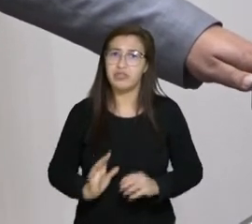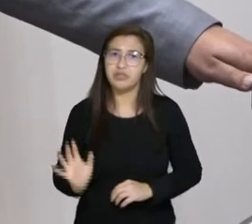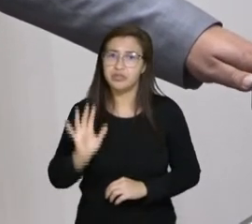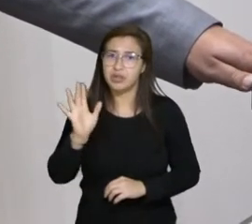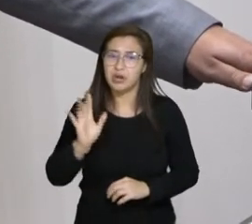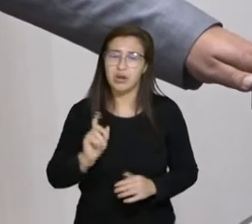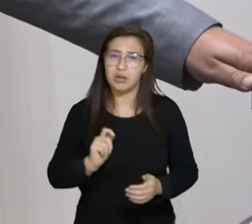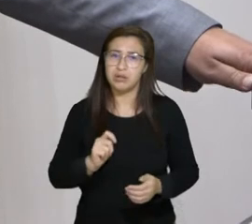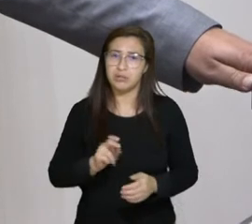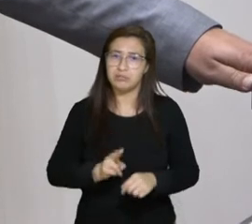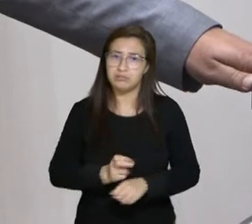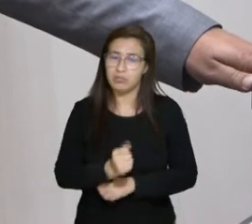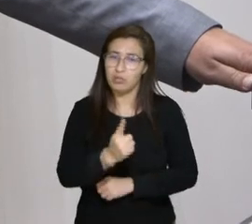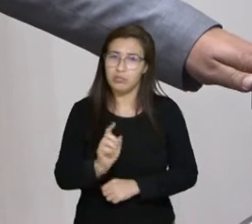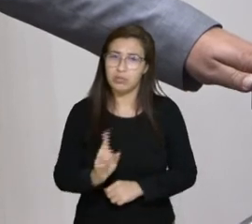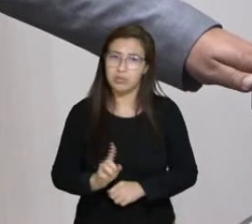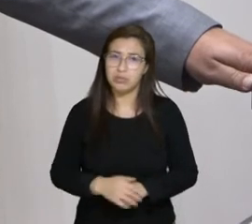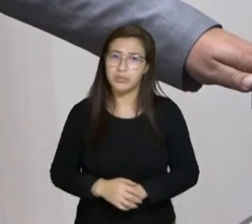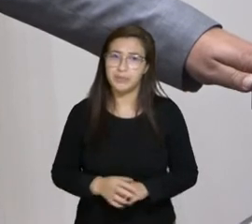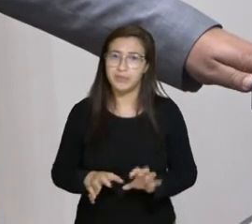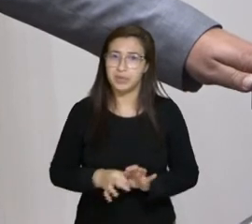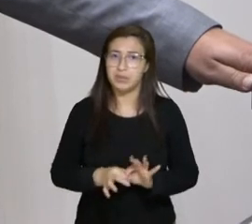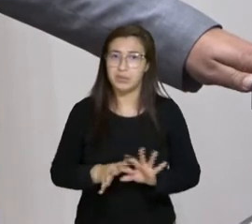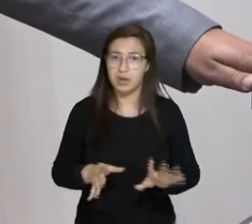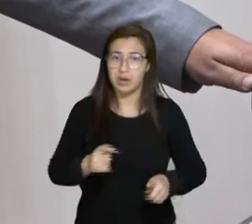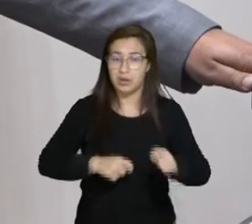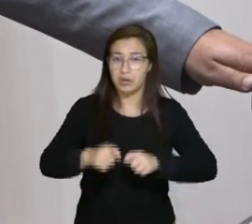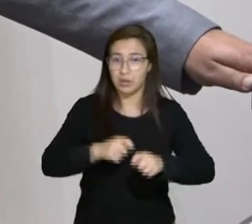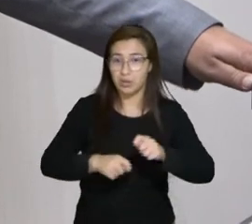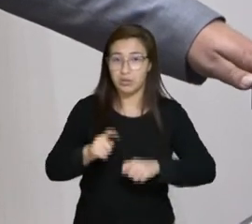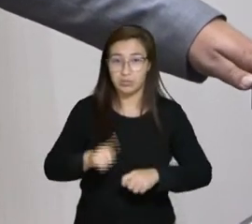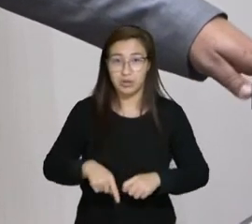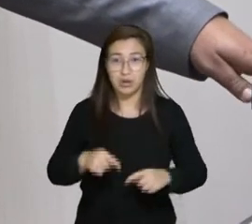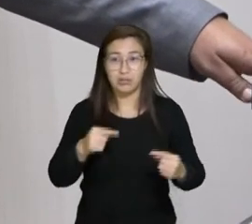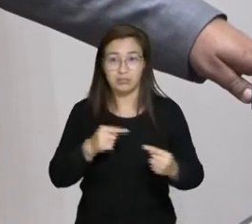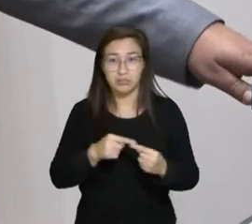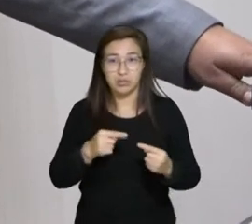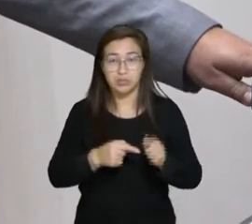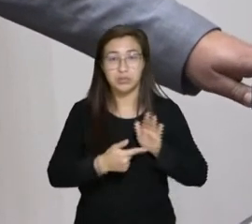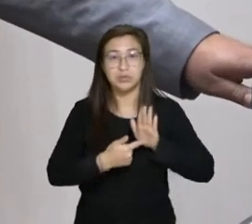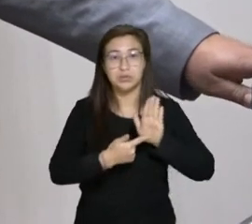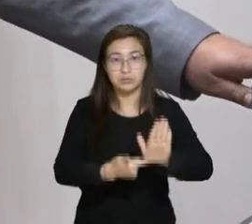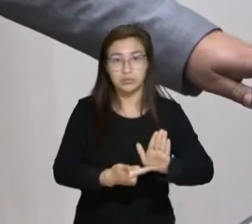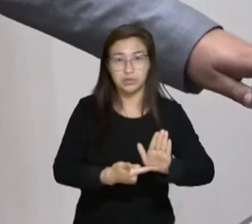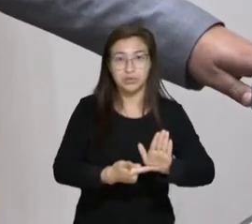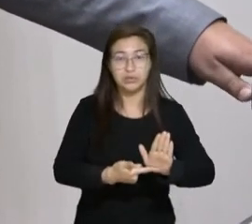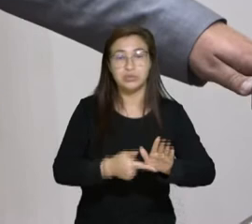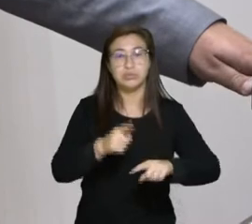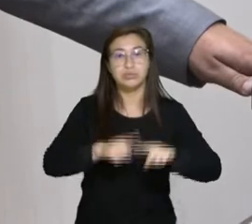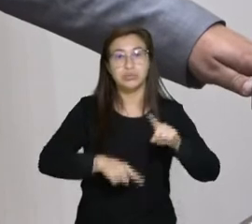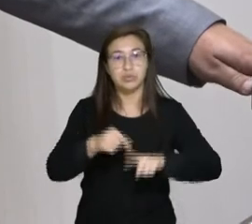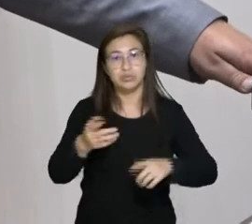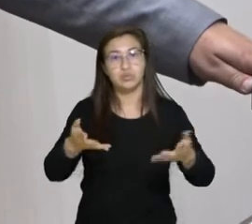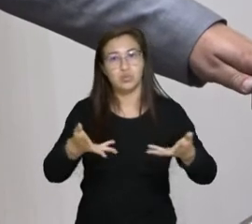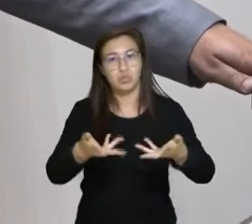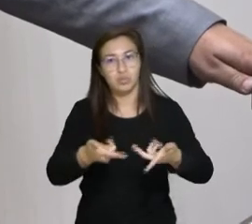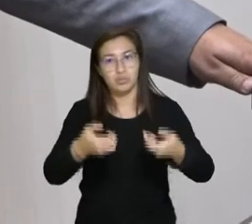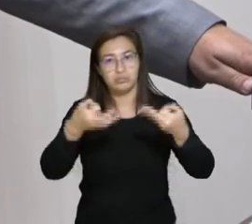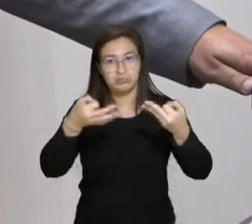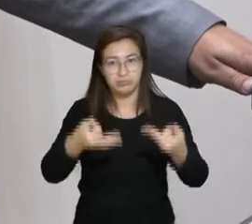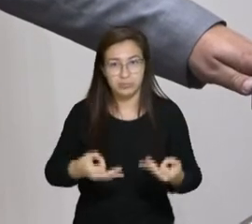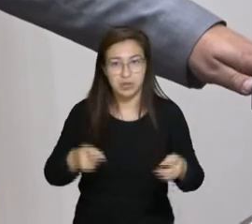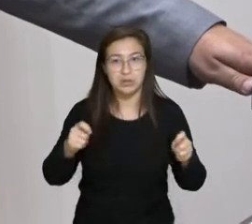faça isso ser Liberal na economia isso você apresentar um produto de qualidade com preço justo e da oportunidade